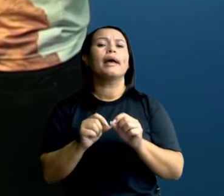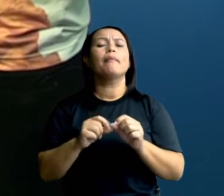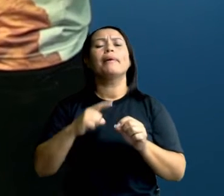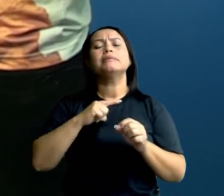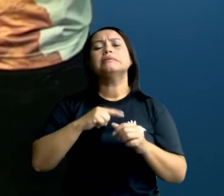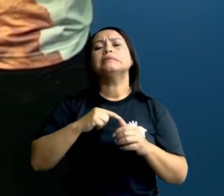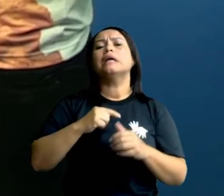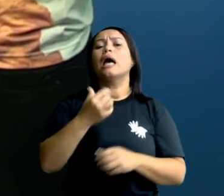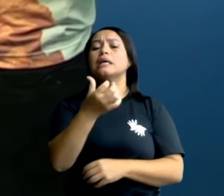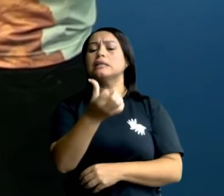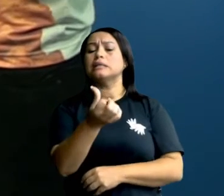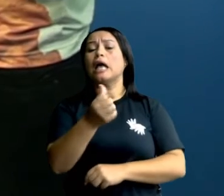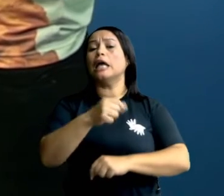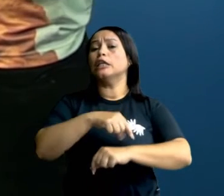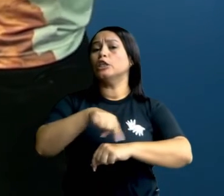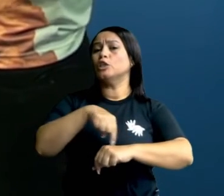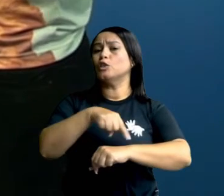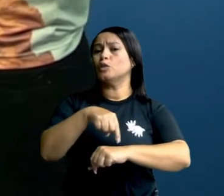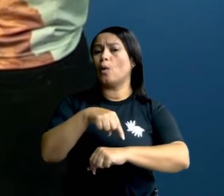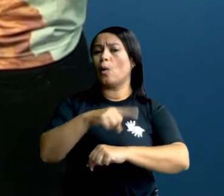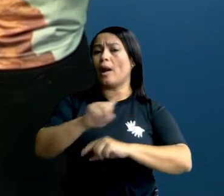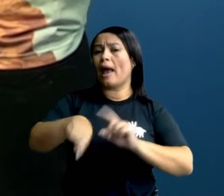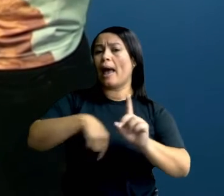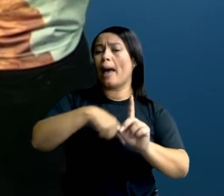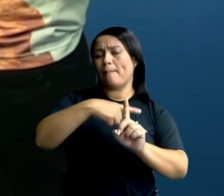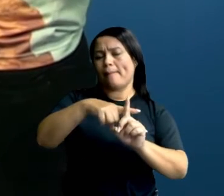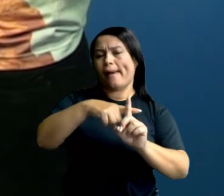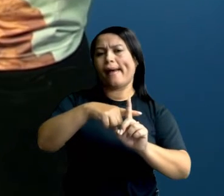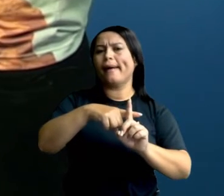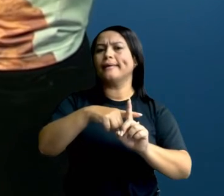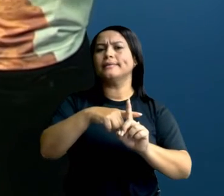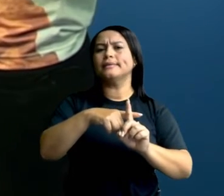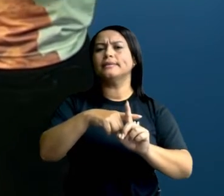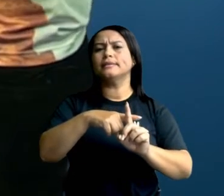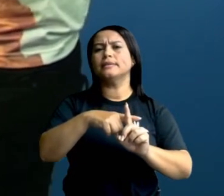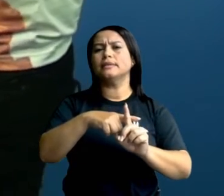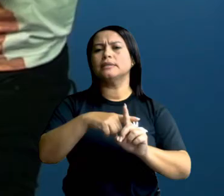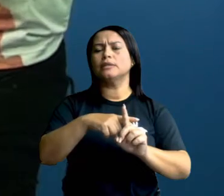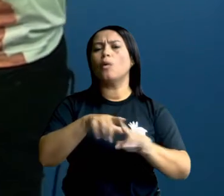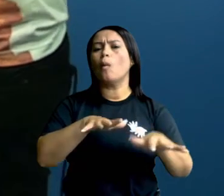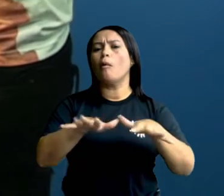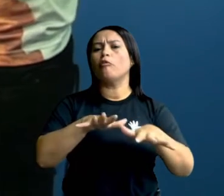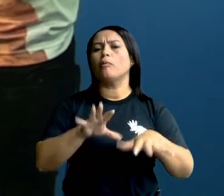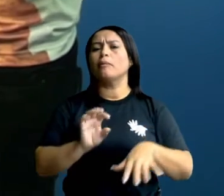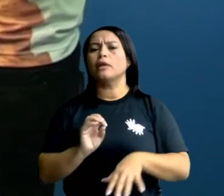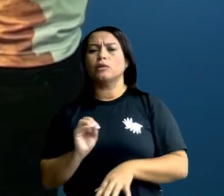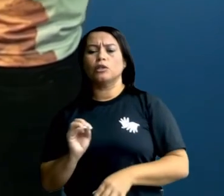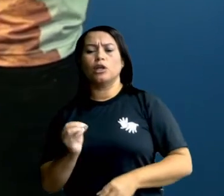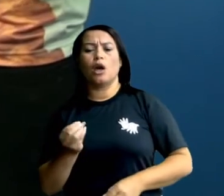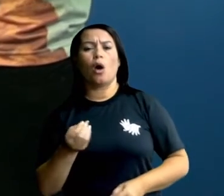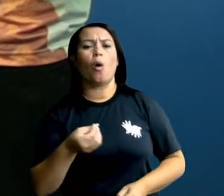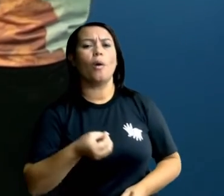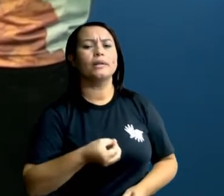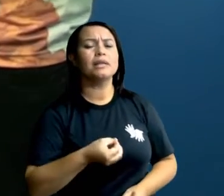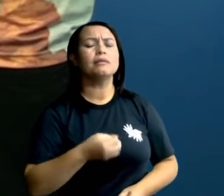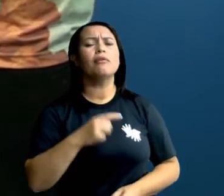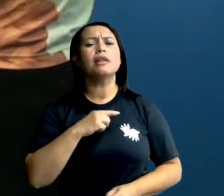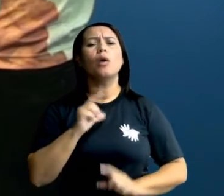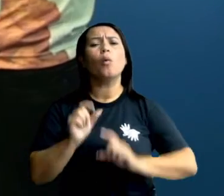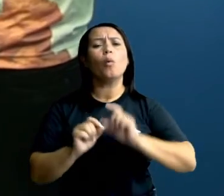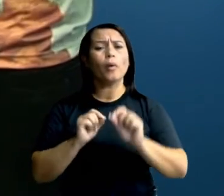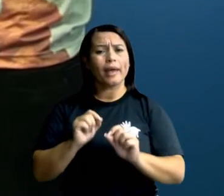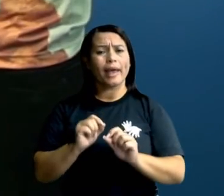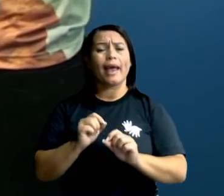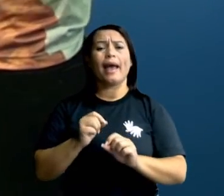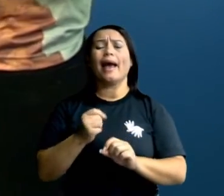decorrência dessas 6 horas, a mais, vamos dizer assim, né? Você vai ter aí os cientistas criando um mecanismo para que a